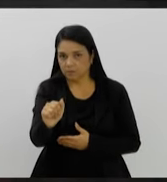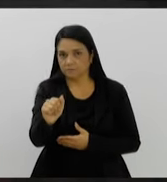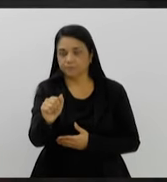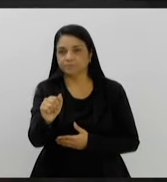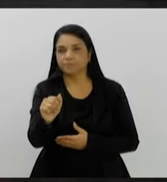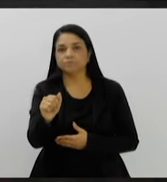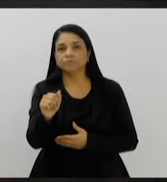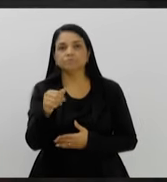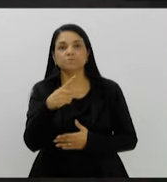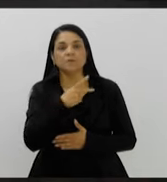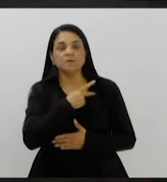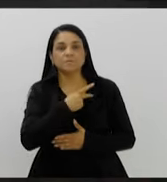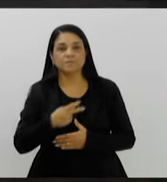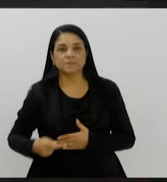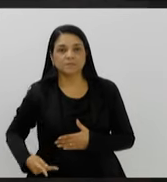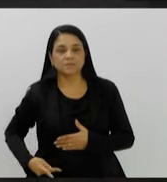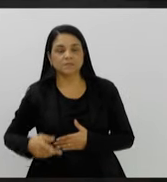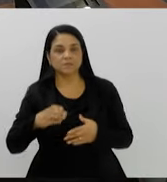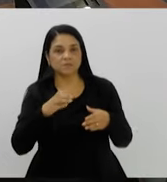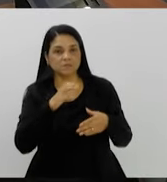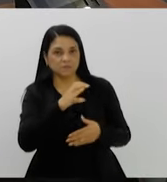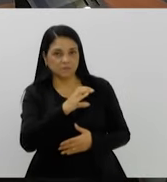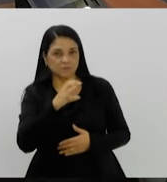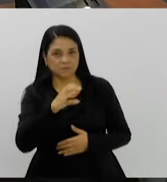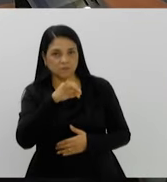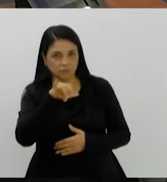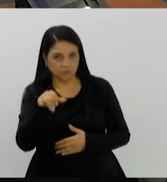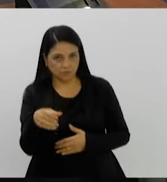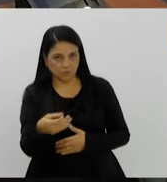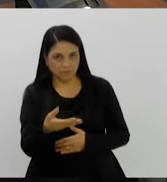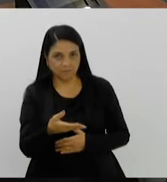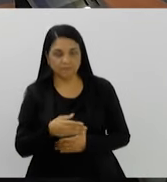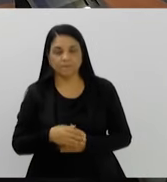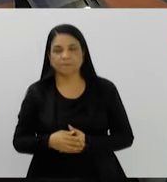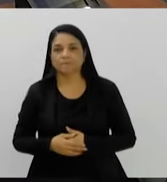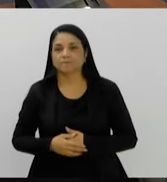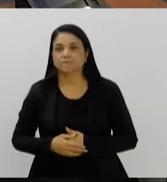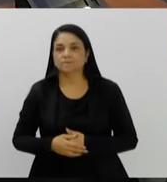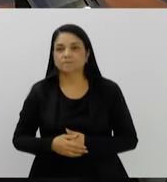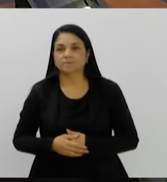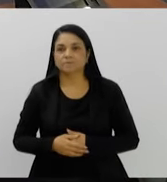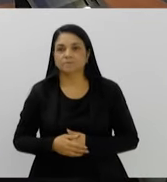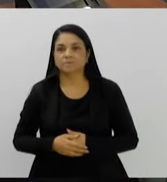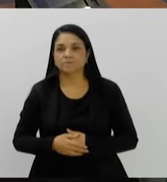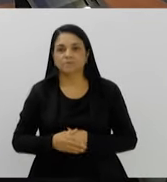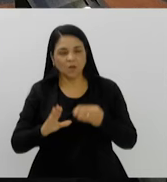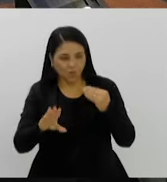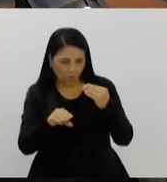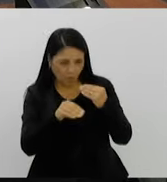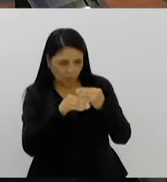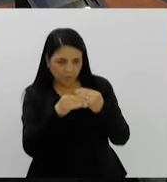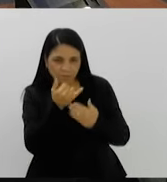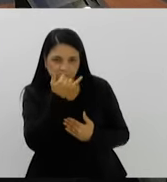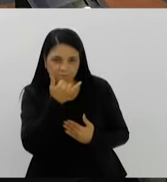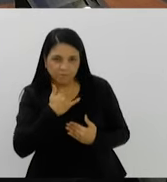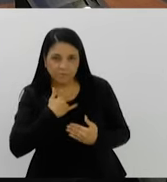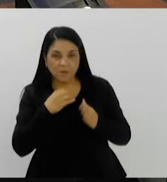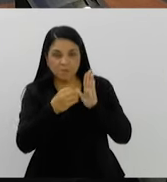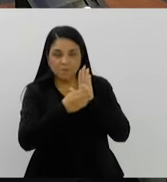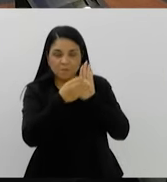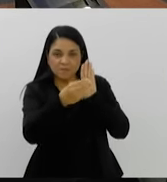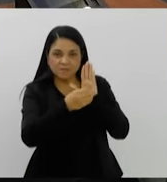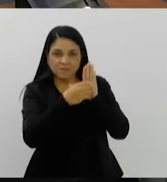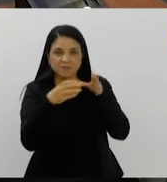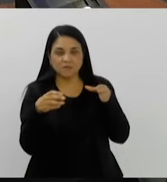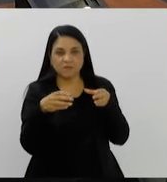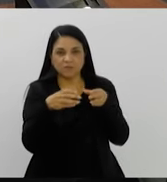presidente da ccj por favor só um complemento Amorim perdão pendendo de pareceres das comissões